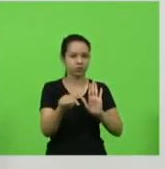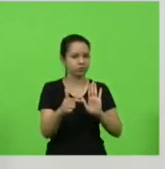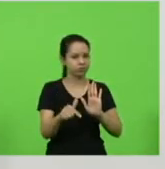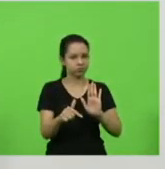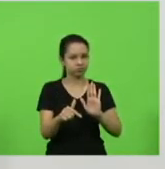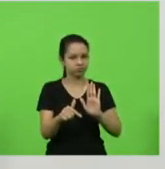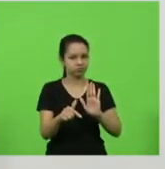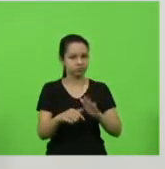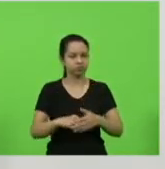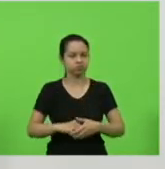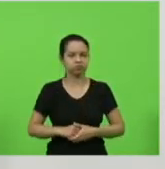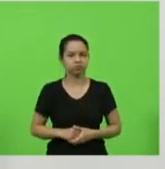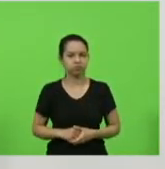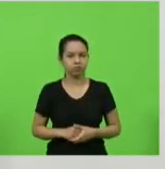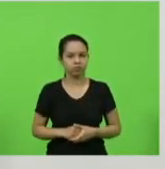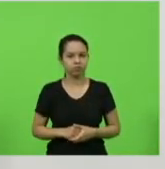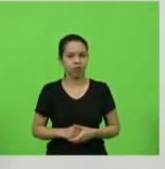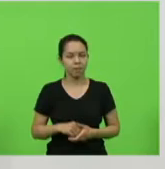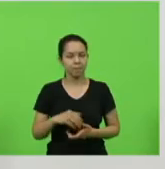Inicio falando da nossa rodovia,